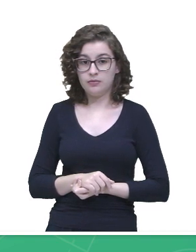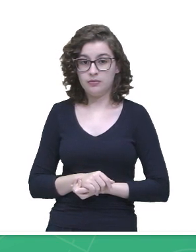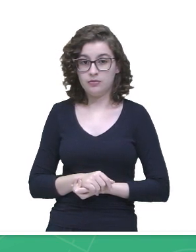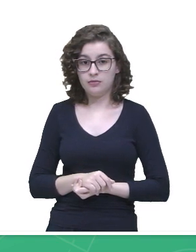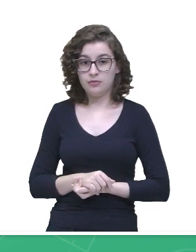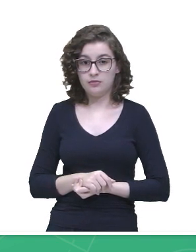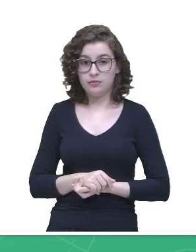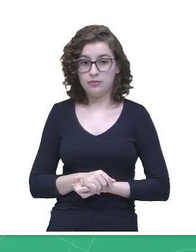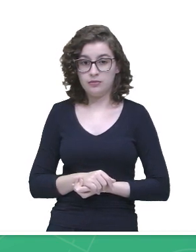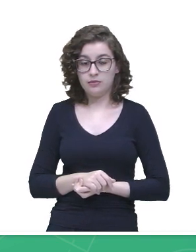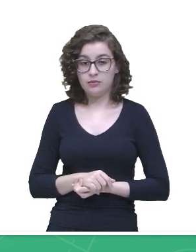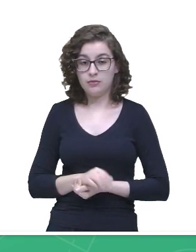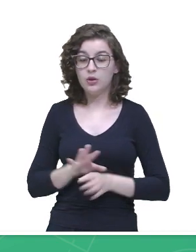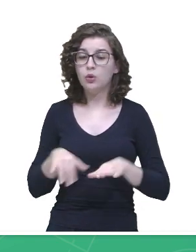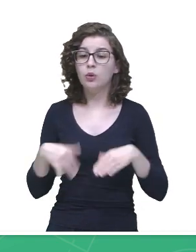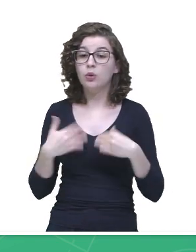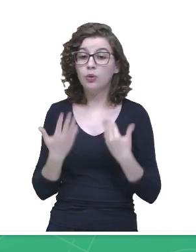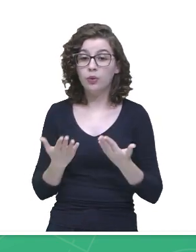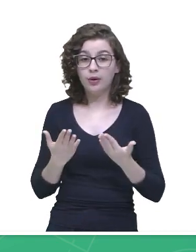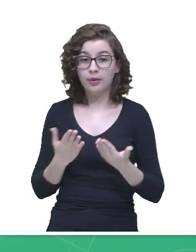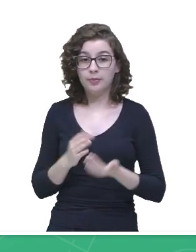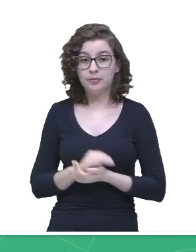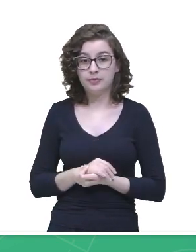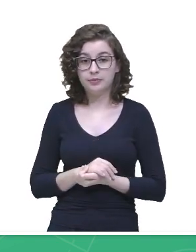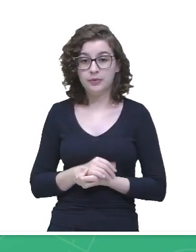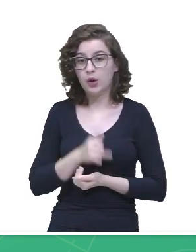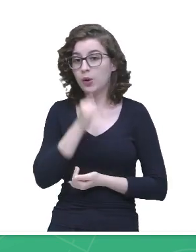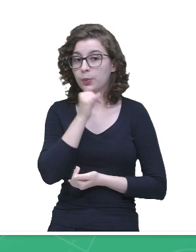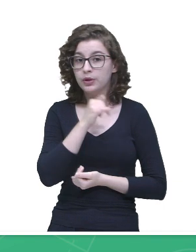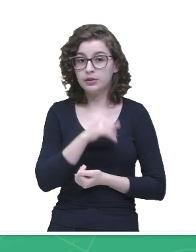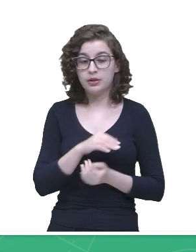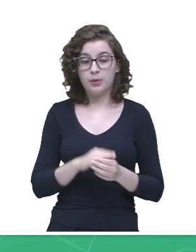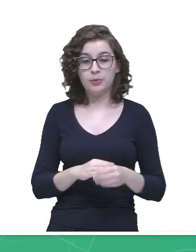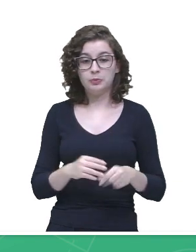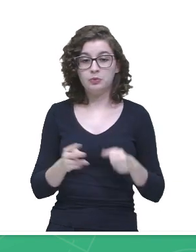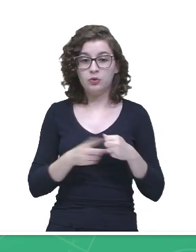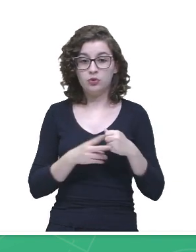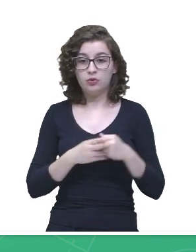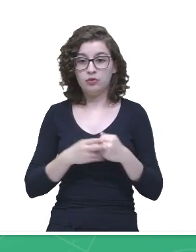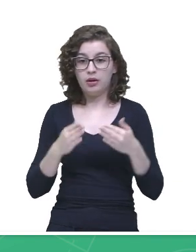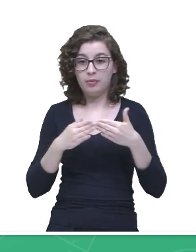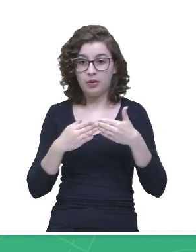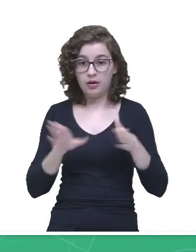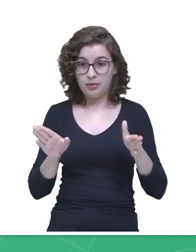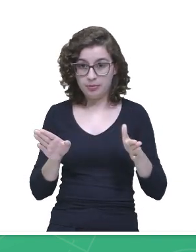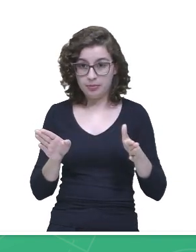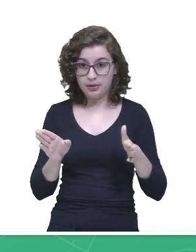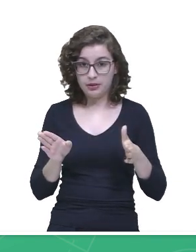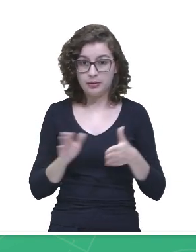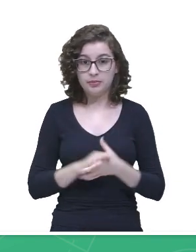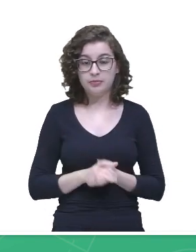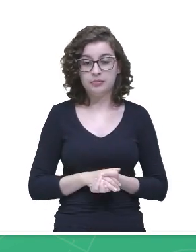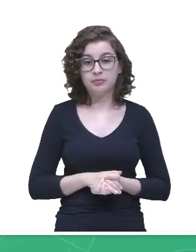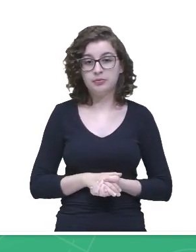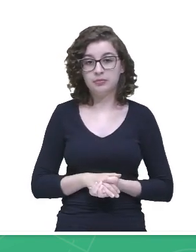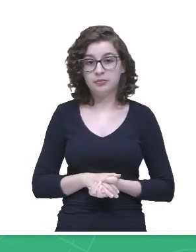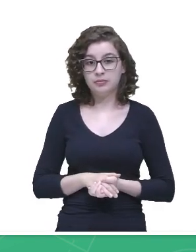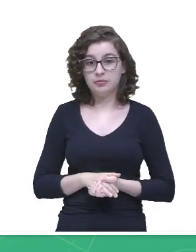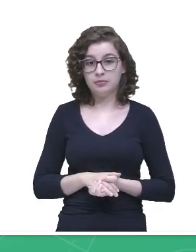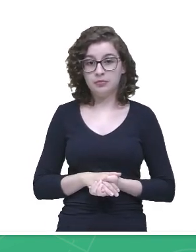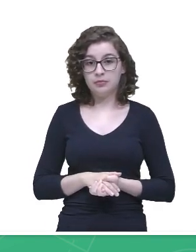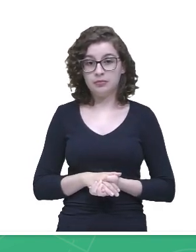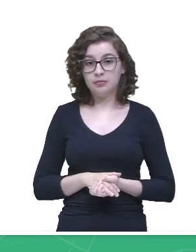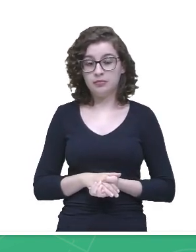alterados. Qual é o particípio do verbo abrir? Se ele fosse regular, seria abrido, né? Mas nem no português